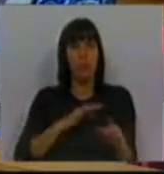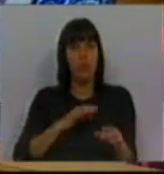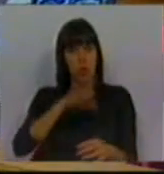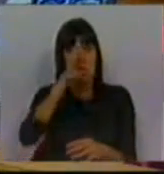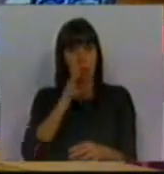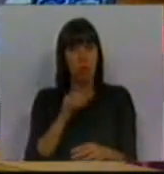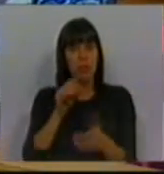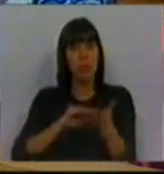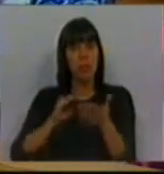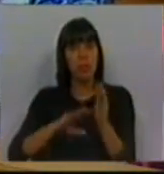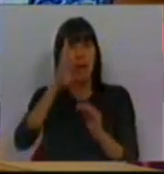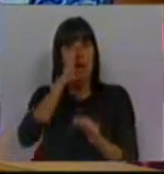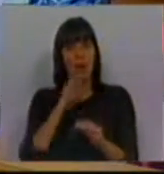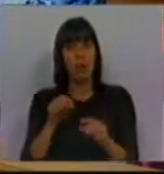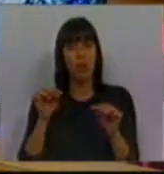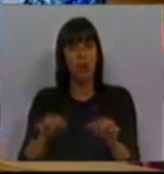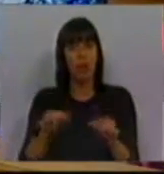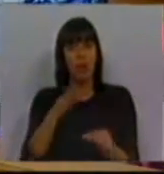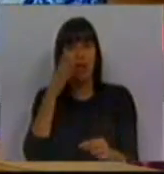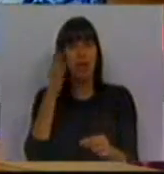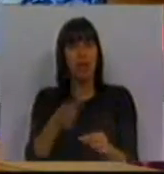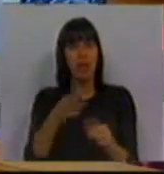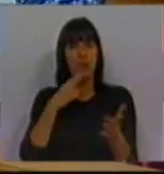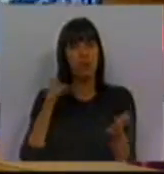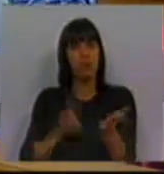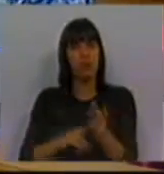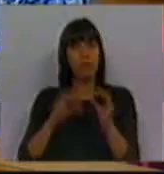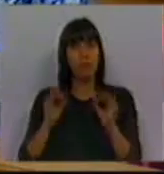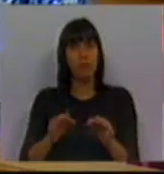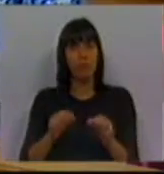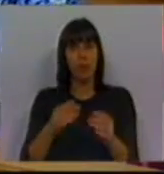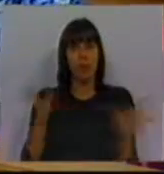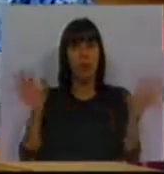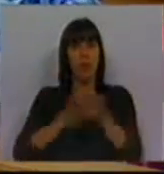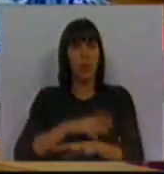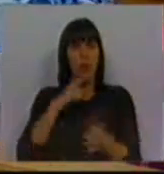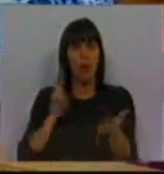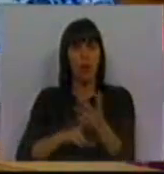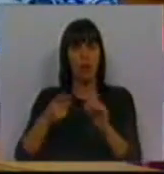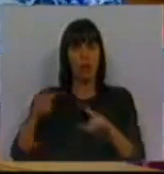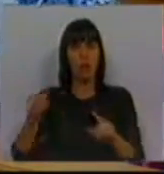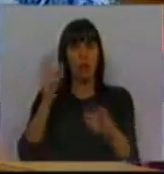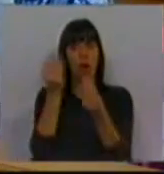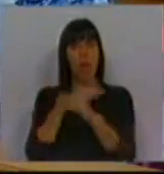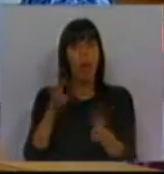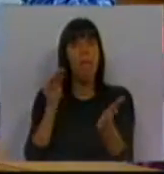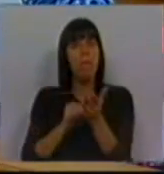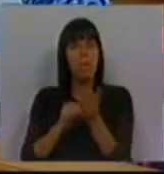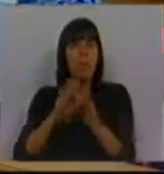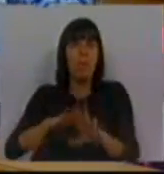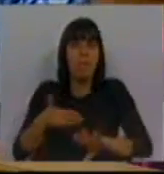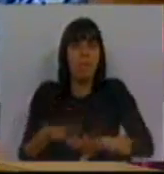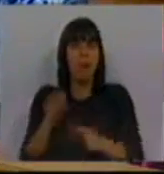Sr. Ministro, que o Sr. Secretário de Estado aqui indicou é absolutamente virtual. Portanto, as crianças pobres ficarão